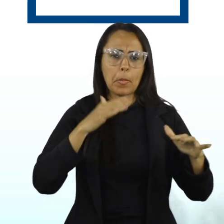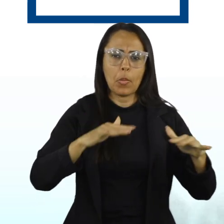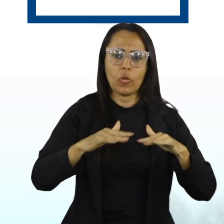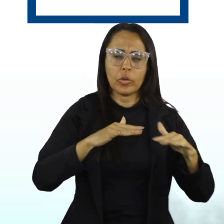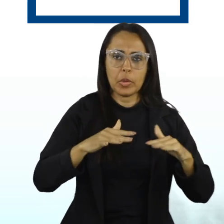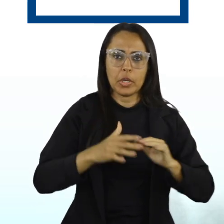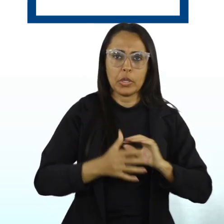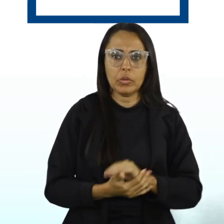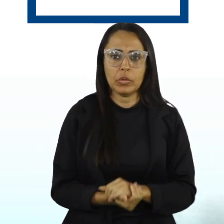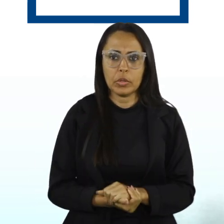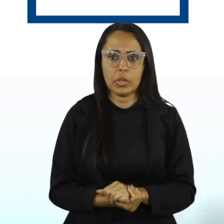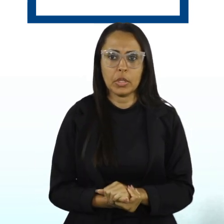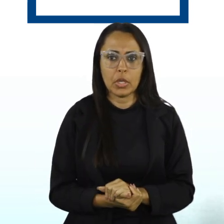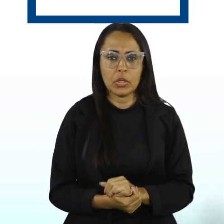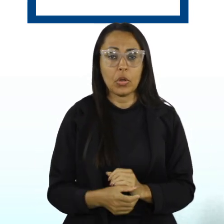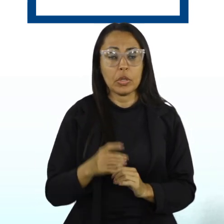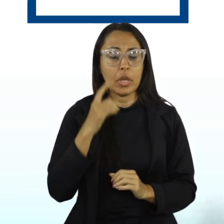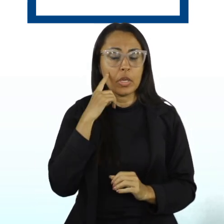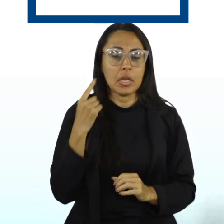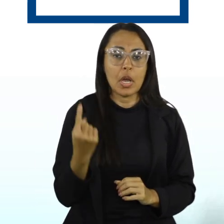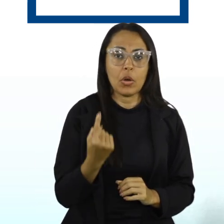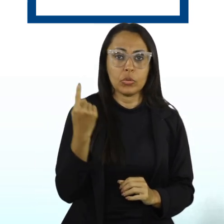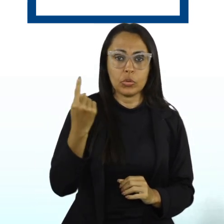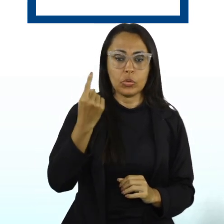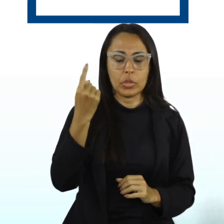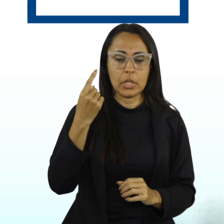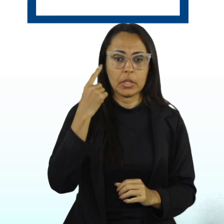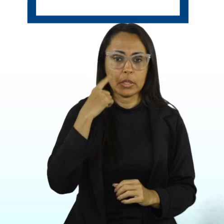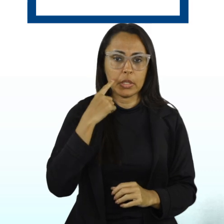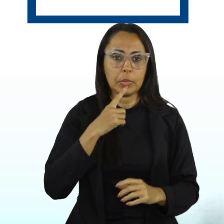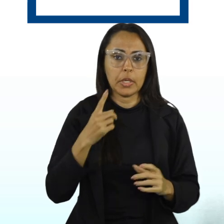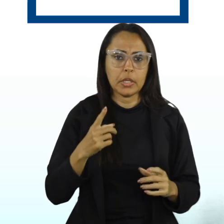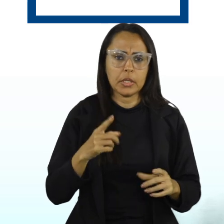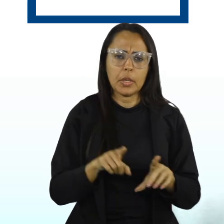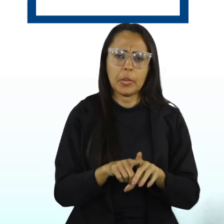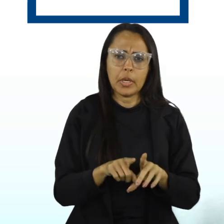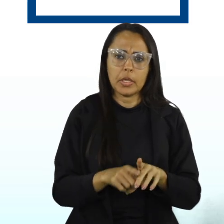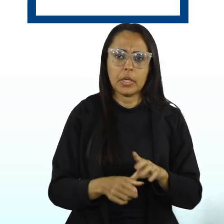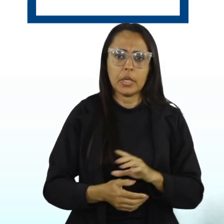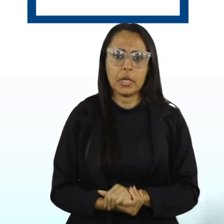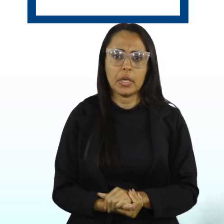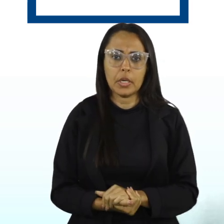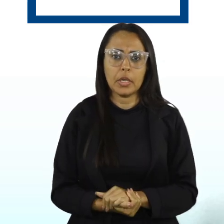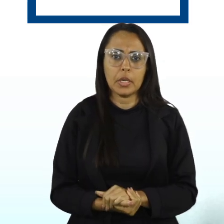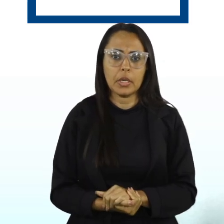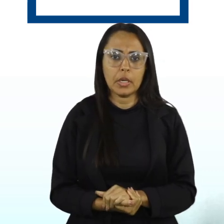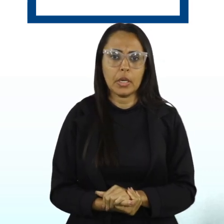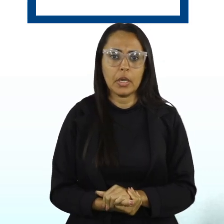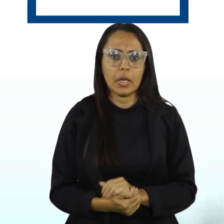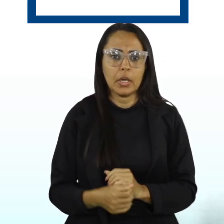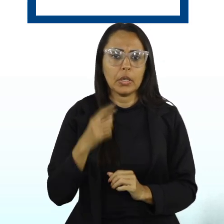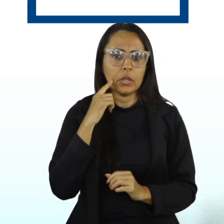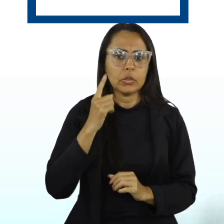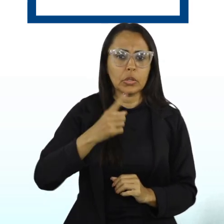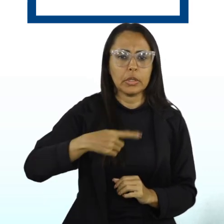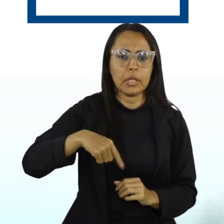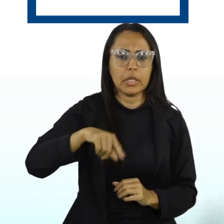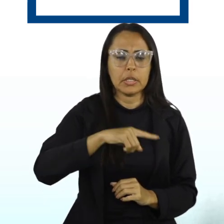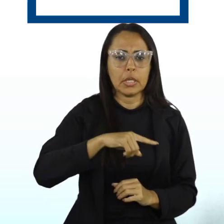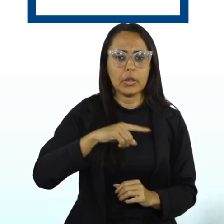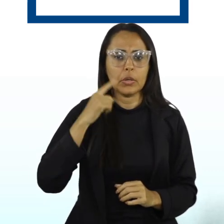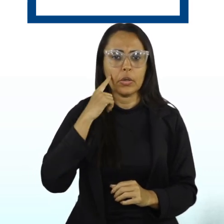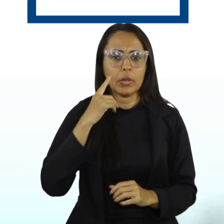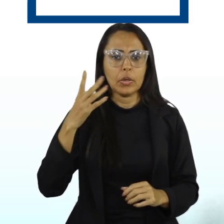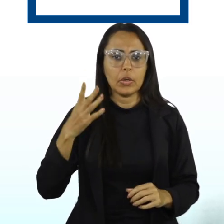energia cinética. Se ele só tem altura, só tem energia potencial gravitacional. Se ele só tem deformação de mola, só tem energia